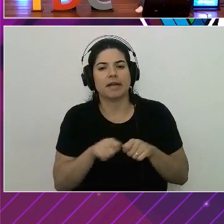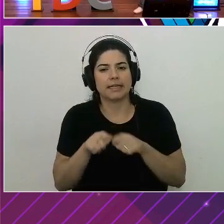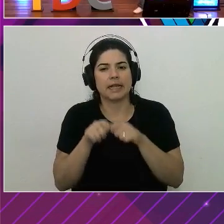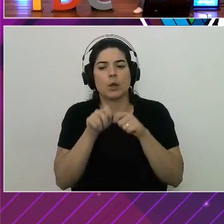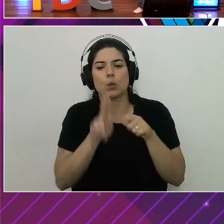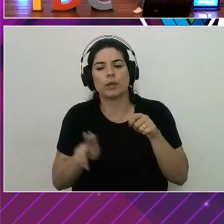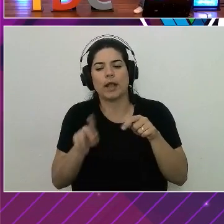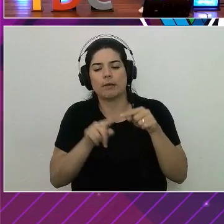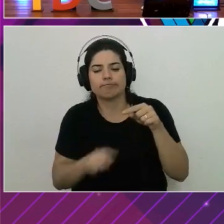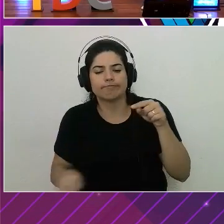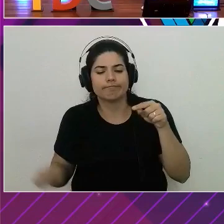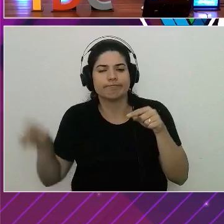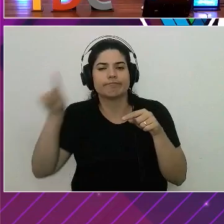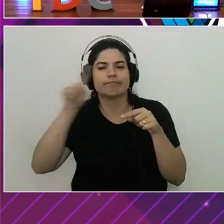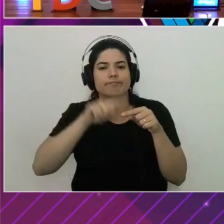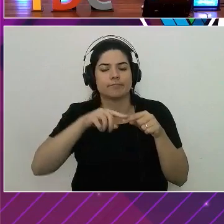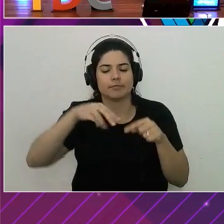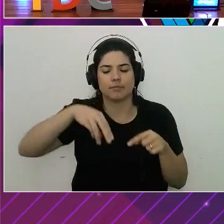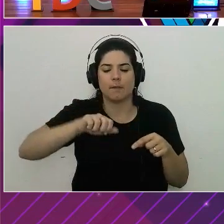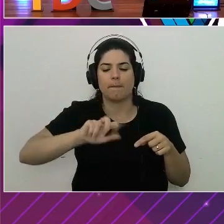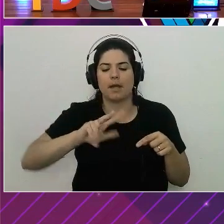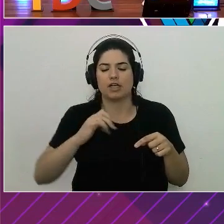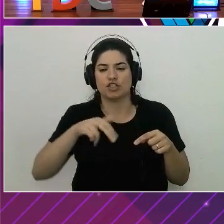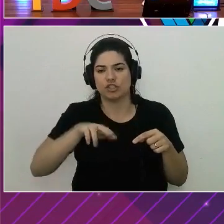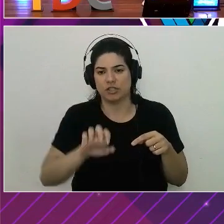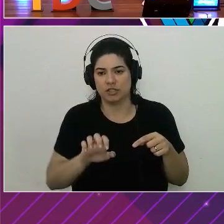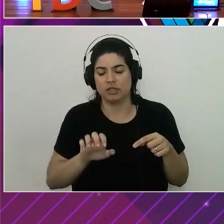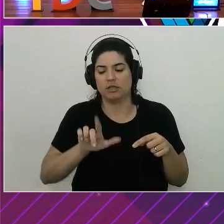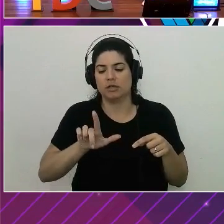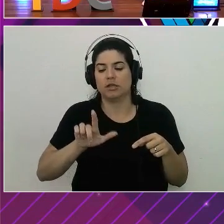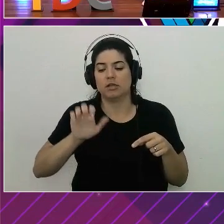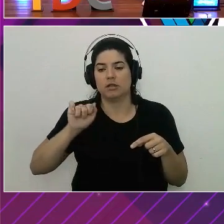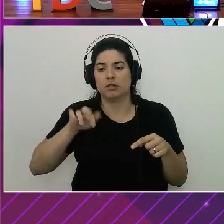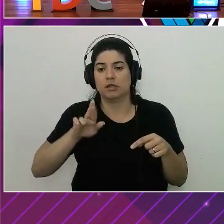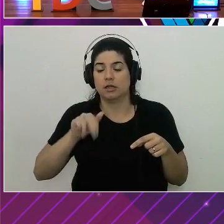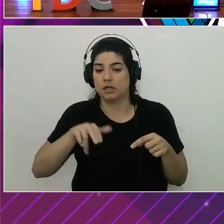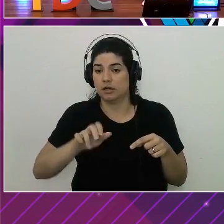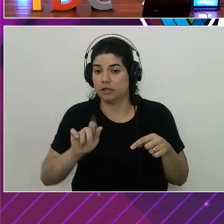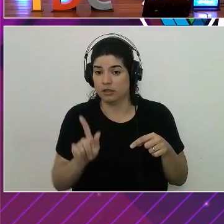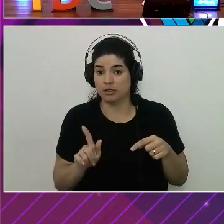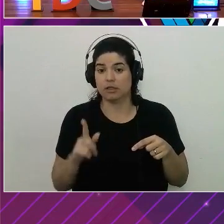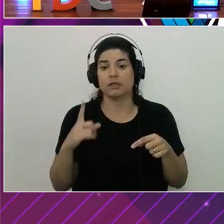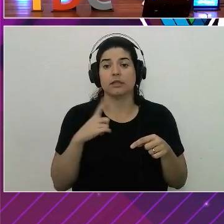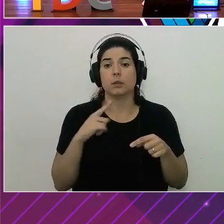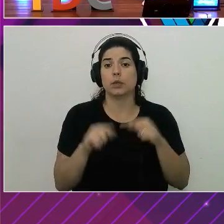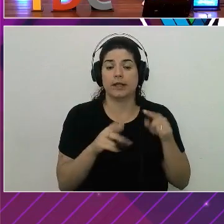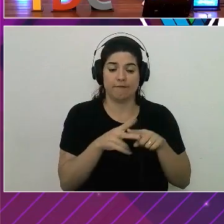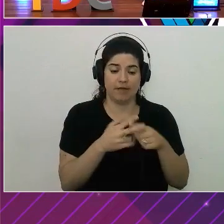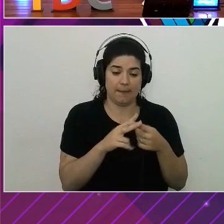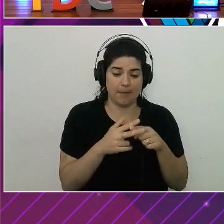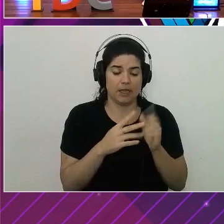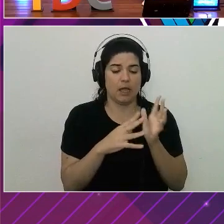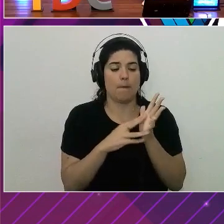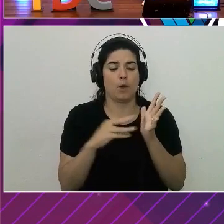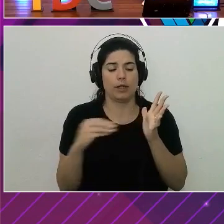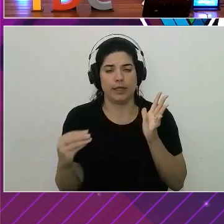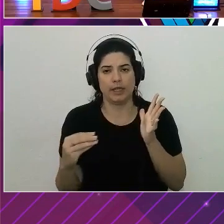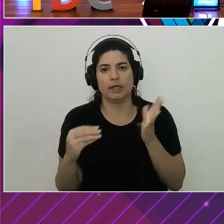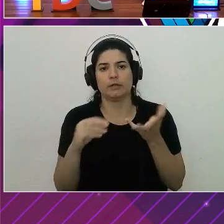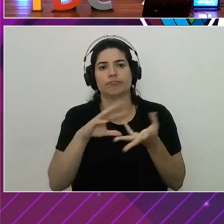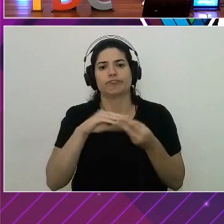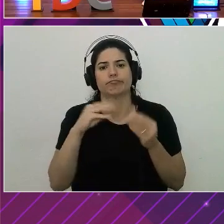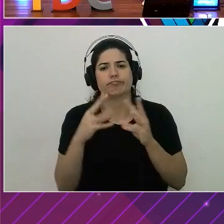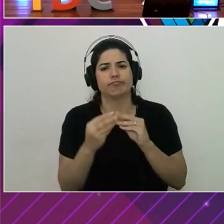learning, eu tenho meu banco de dados como meu repositório de dados, vou usar ferramentas de modelamento, vou usar ferramentas para